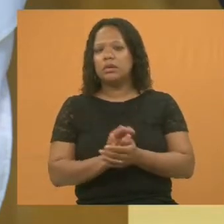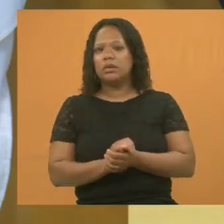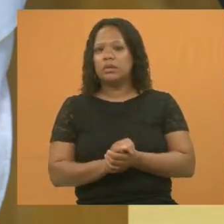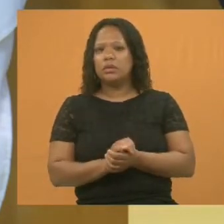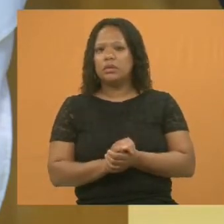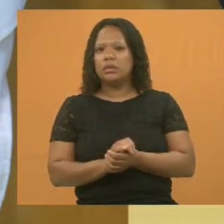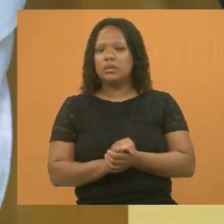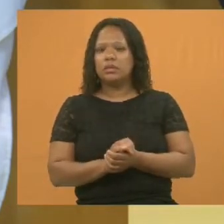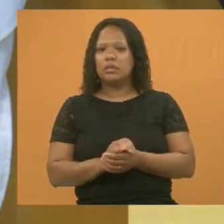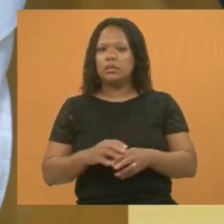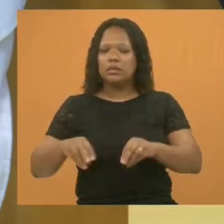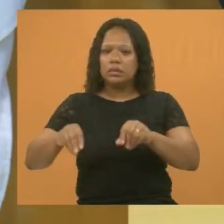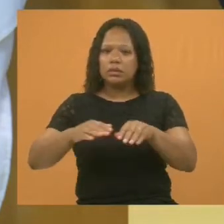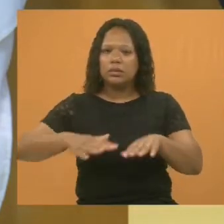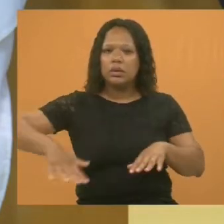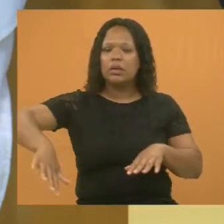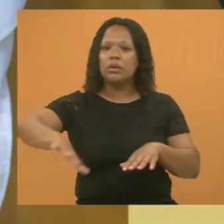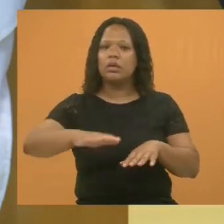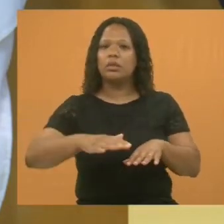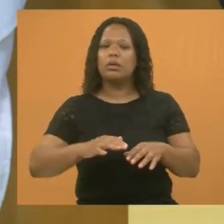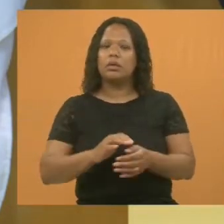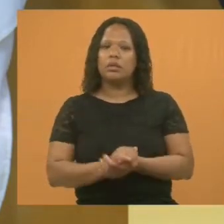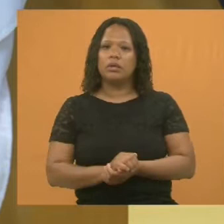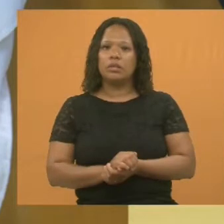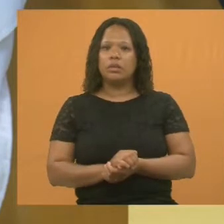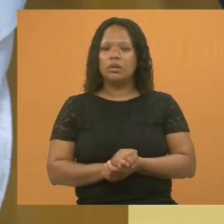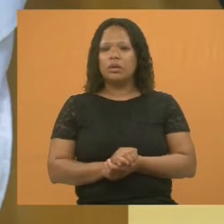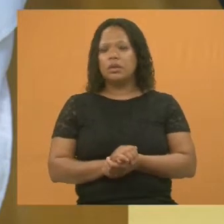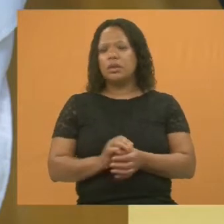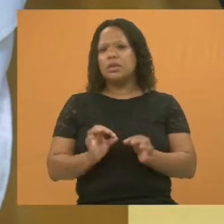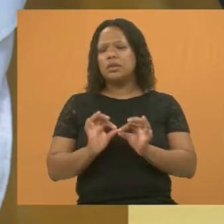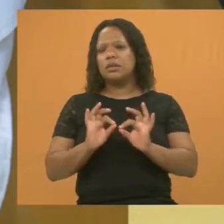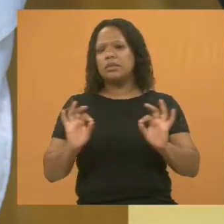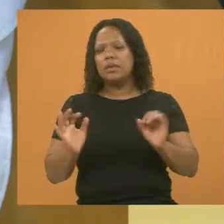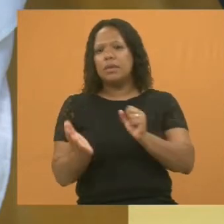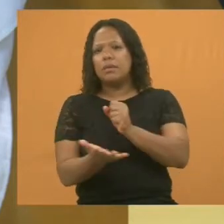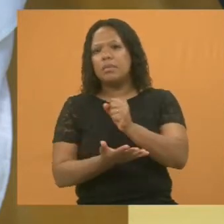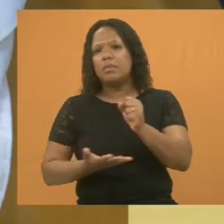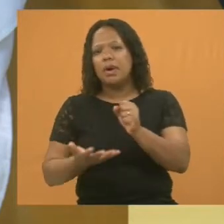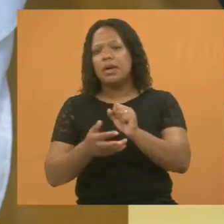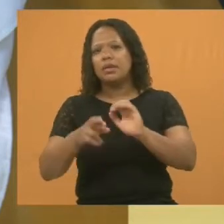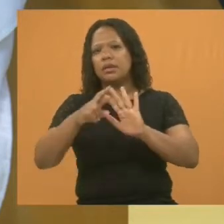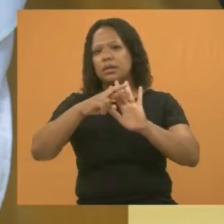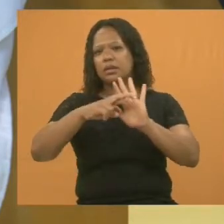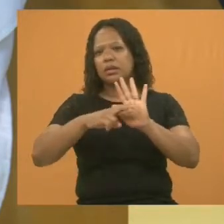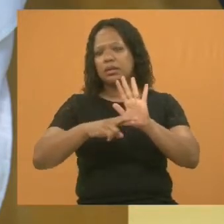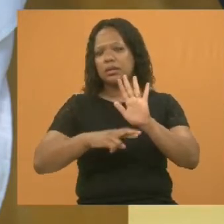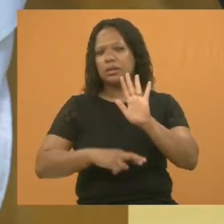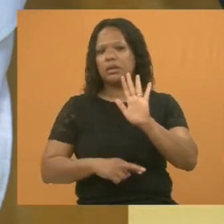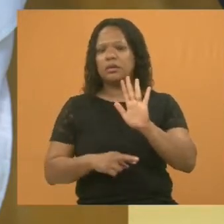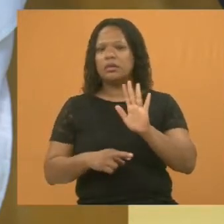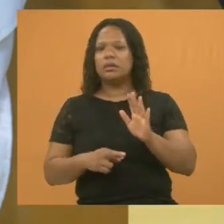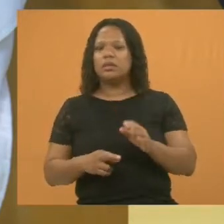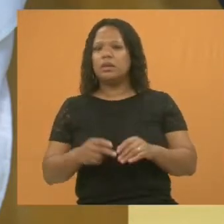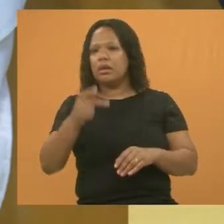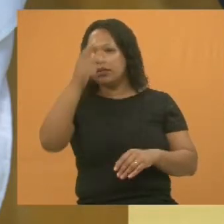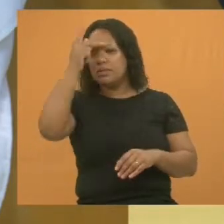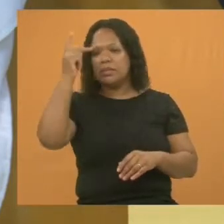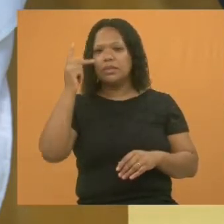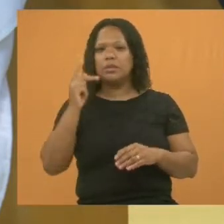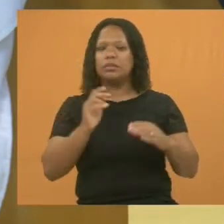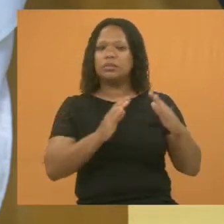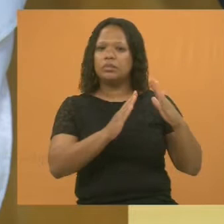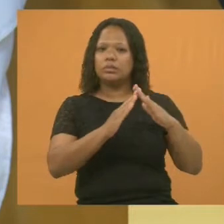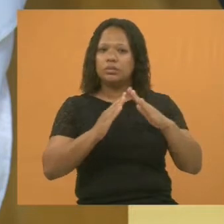ordenamento territorial urbano, que trata basicamente de norma para ordenar a ocupação da cidade, não